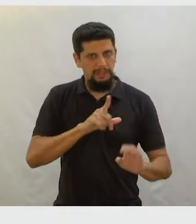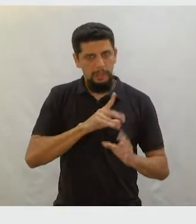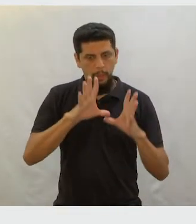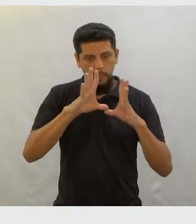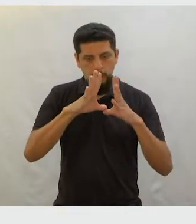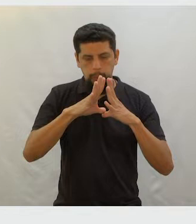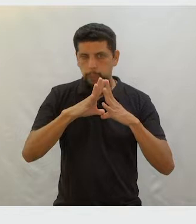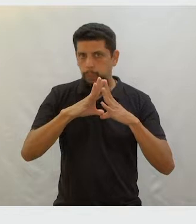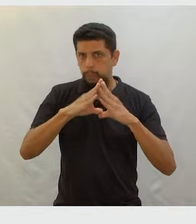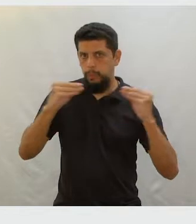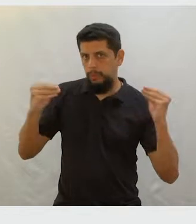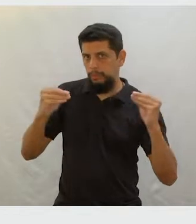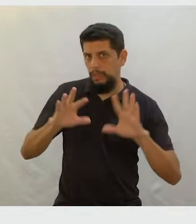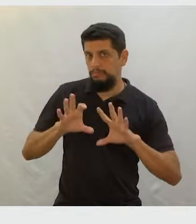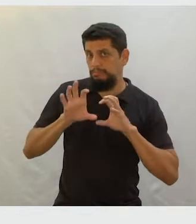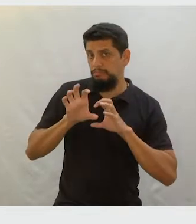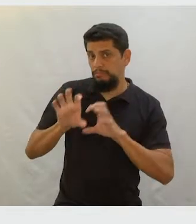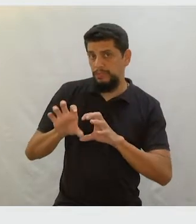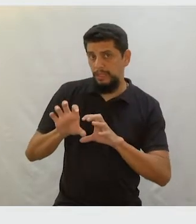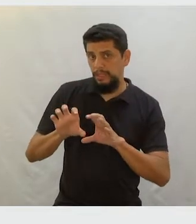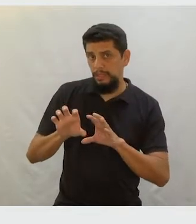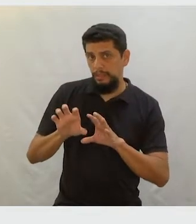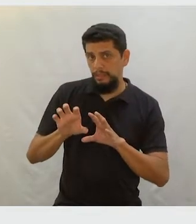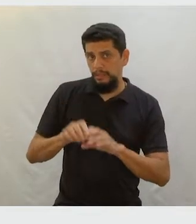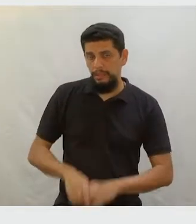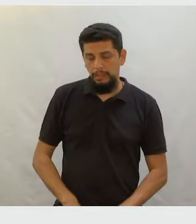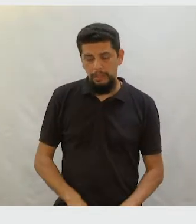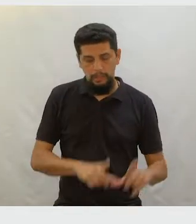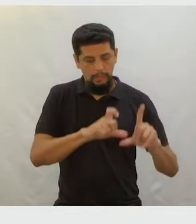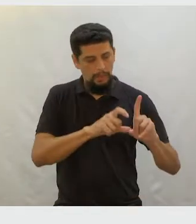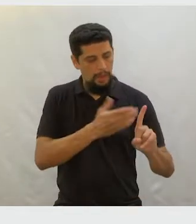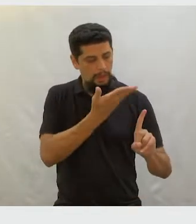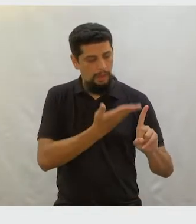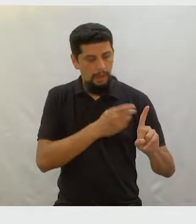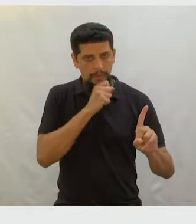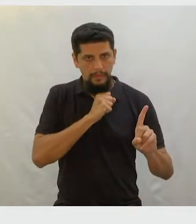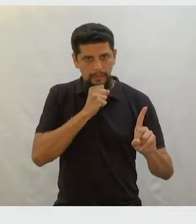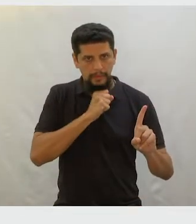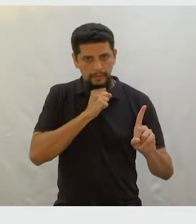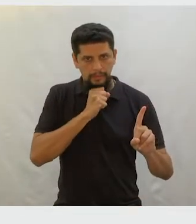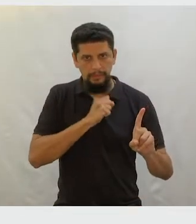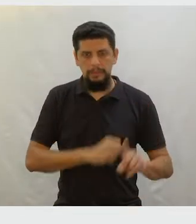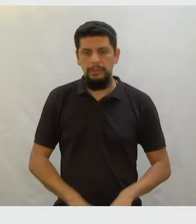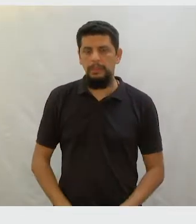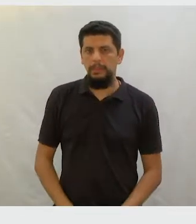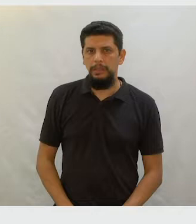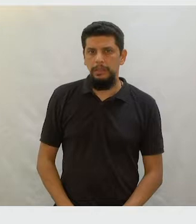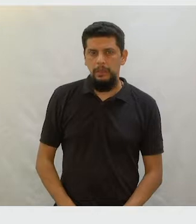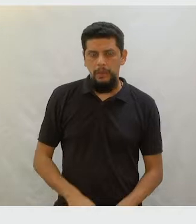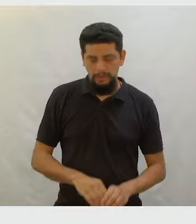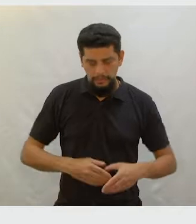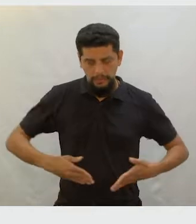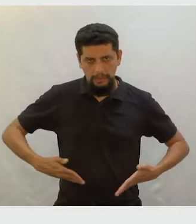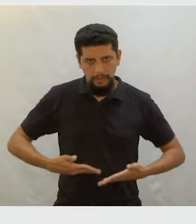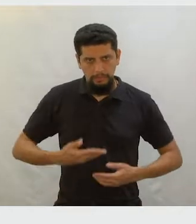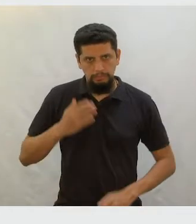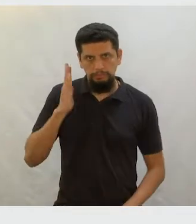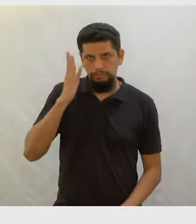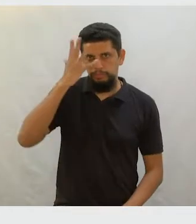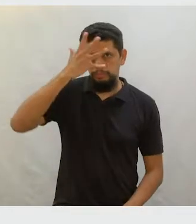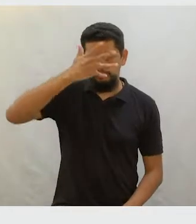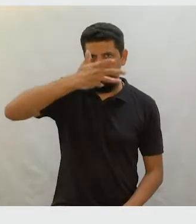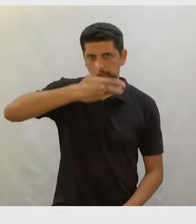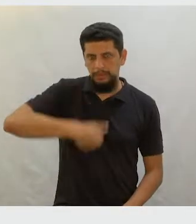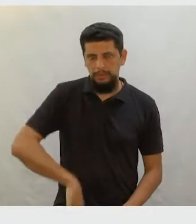tinham sumido assim como um retrato da avó muito mais moça com um vestido bonito de